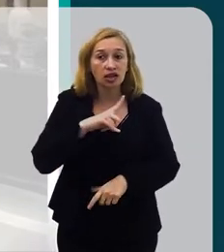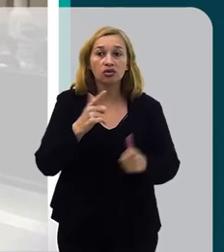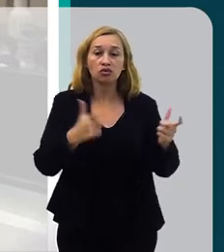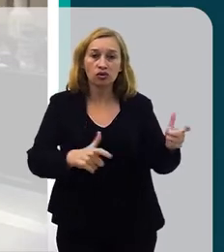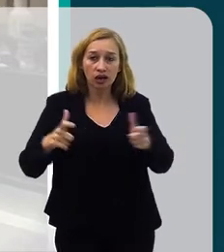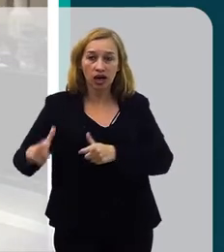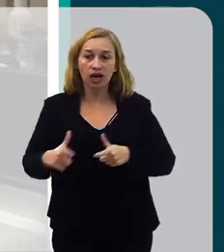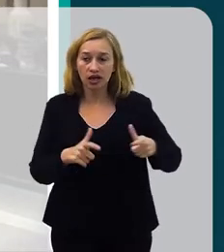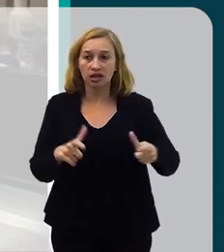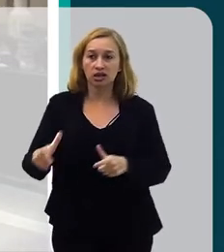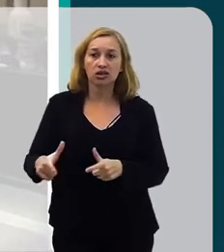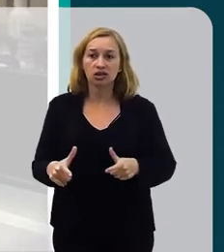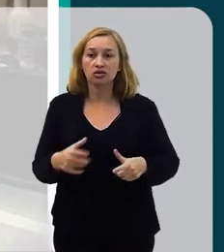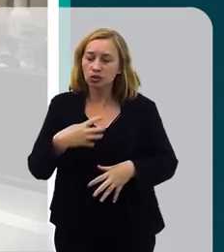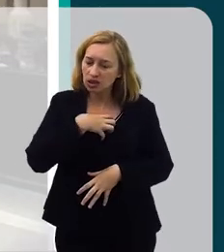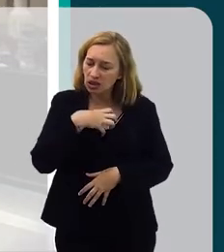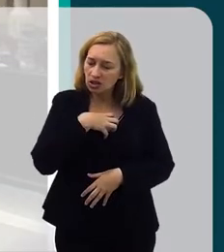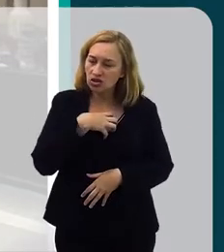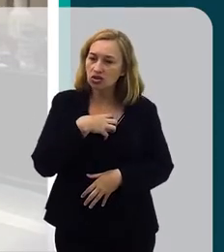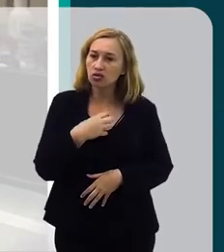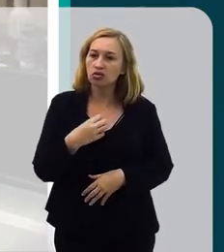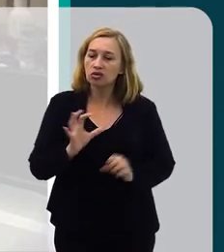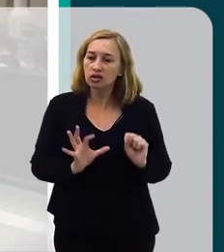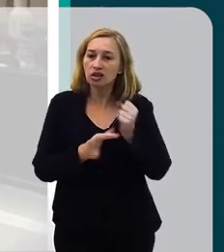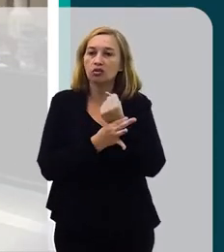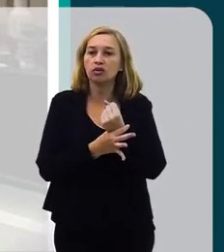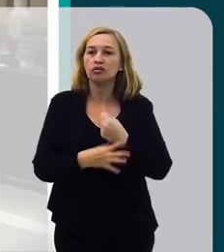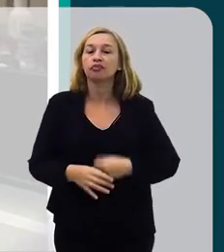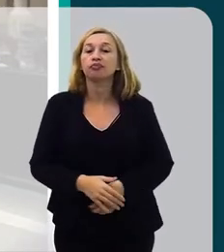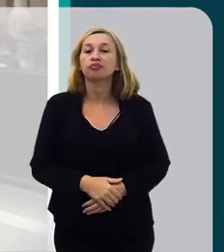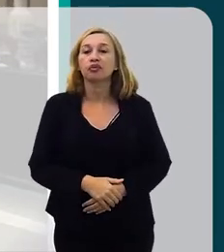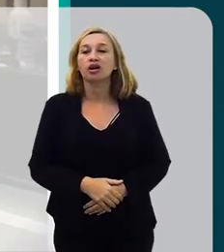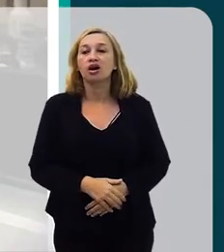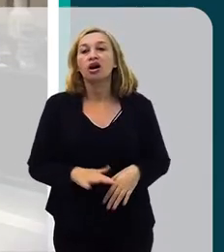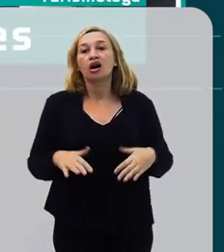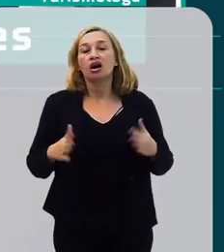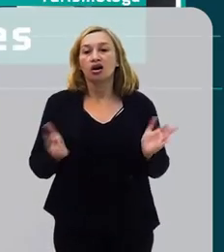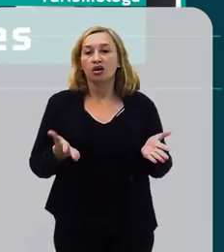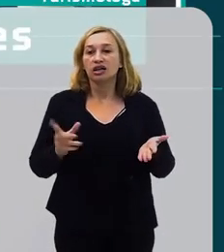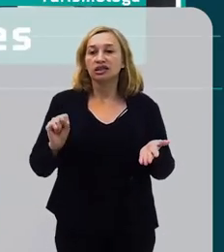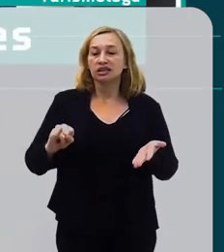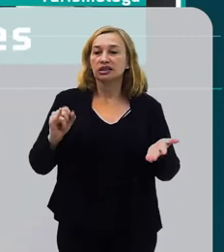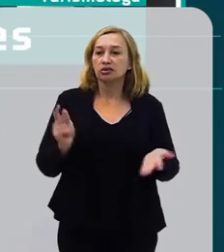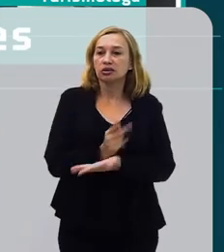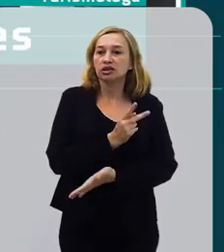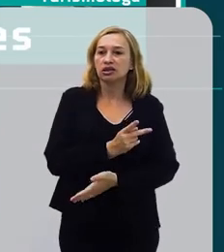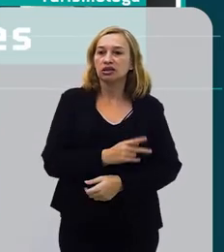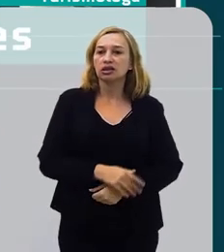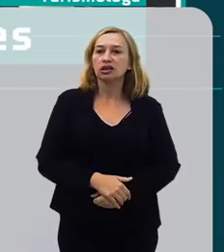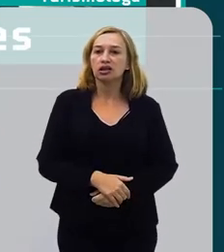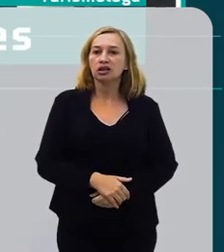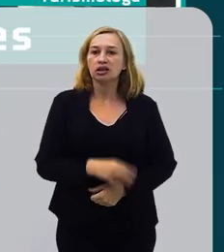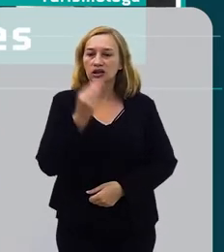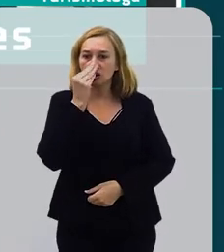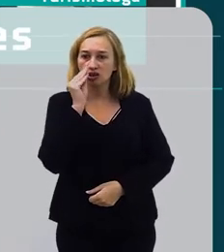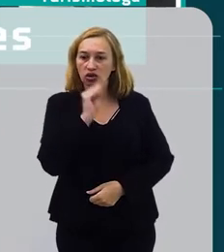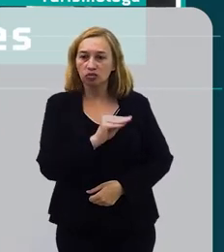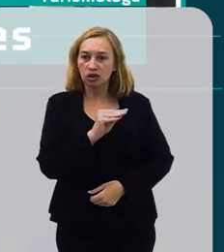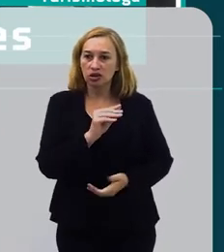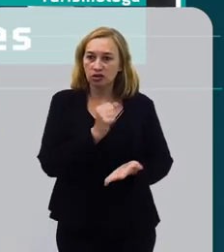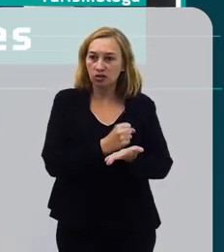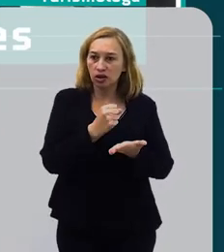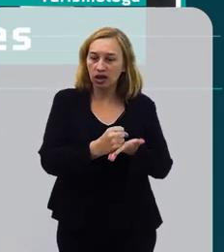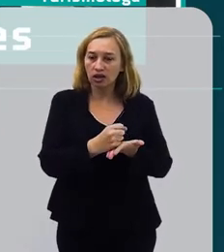Precisamos também estar nesses lugares e nos sentirmos seguras, né? Agora, caso aconteça